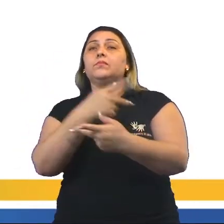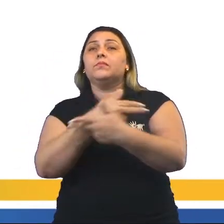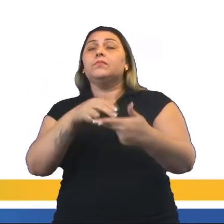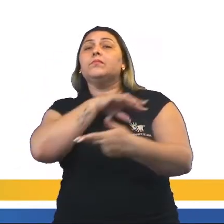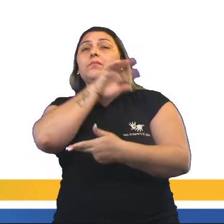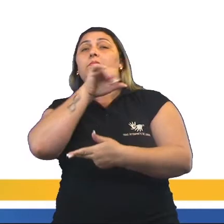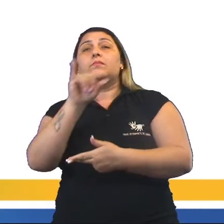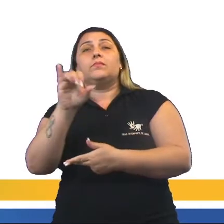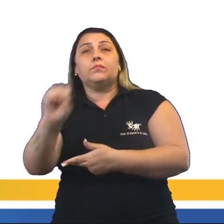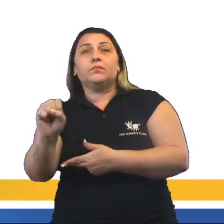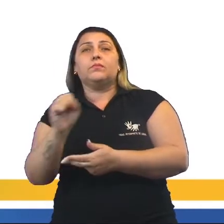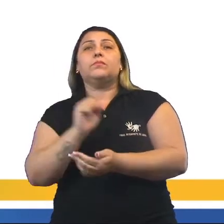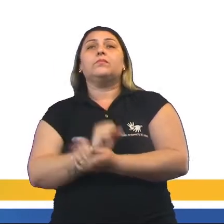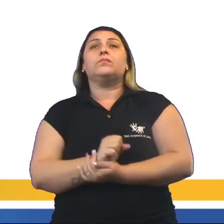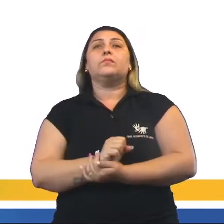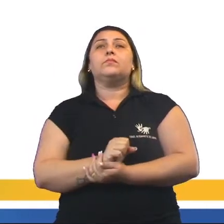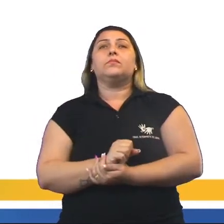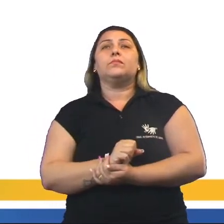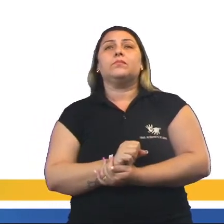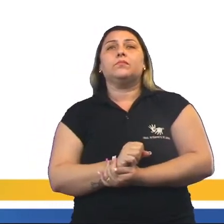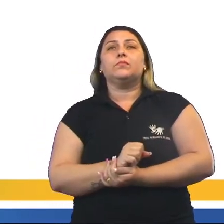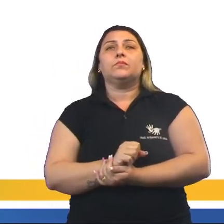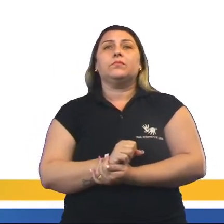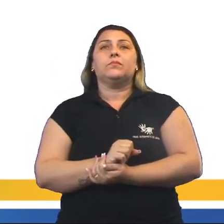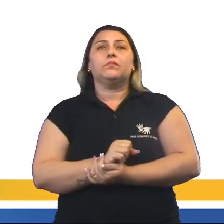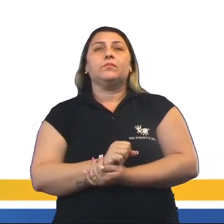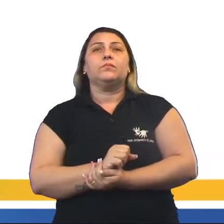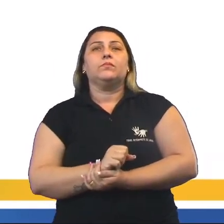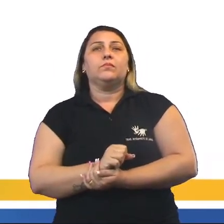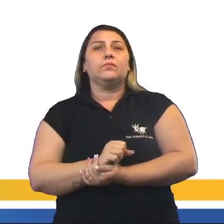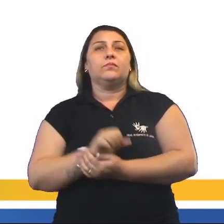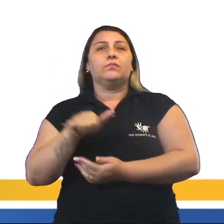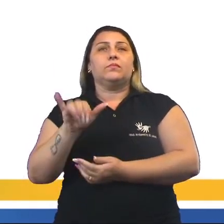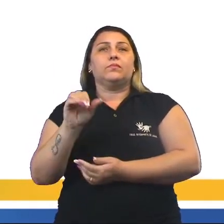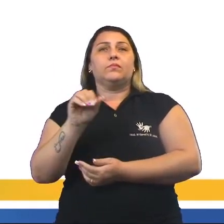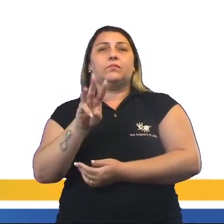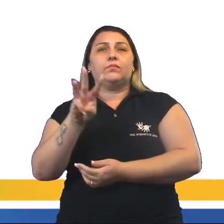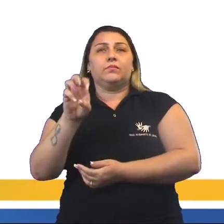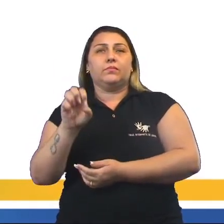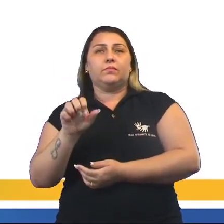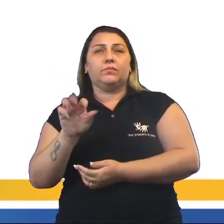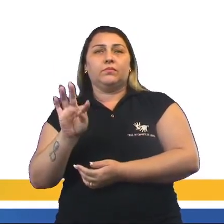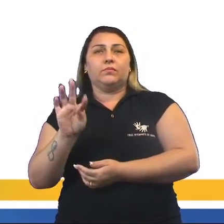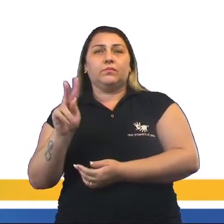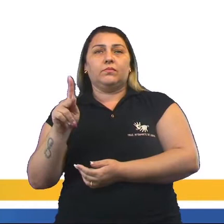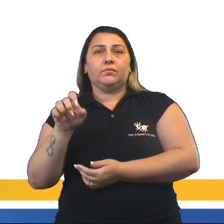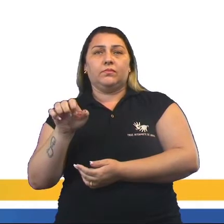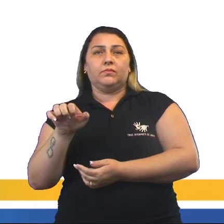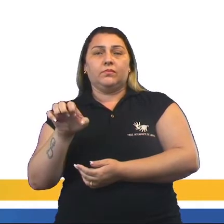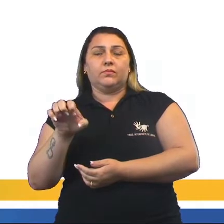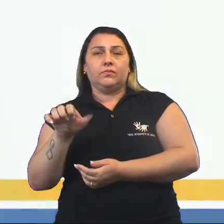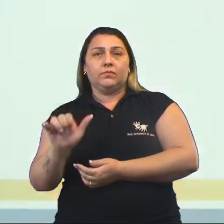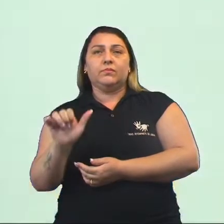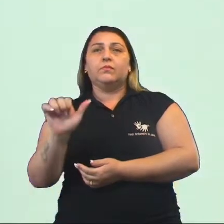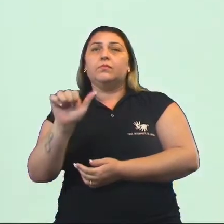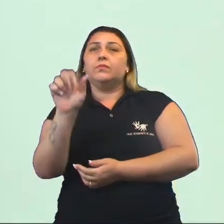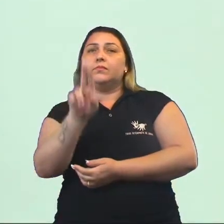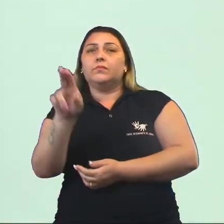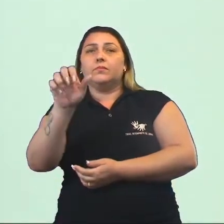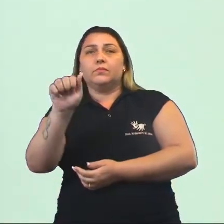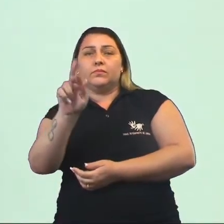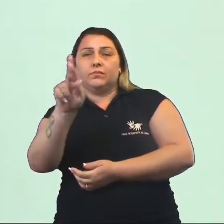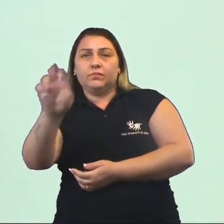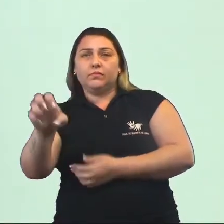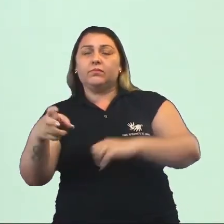nós usamos o is. E para os plurais, que é you, we e they, nós vamos usar o are. O interessante do verbo to